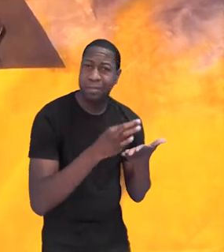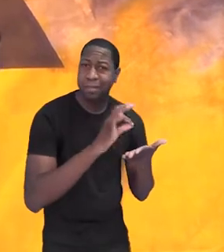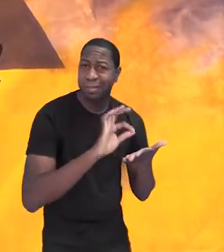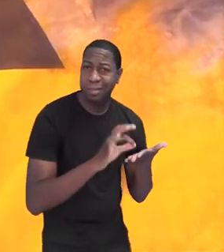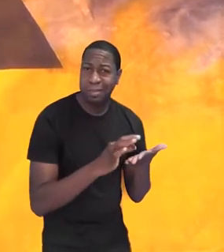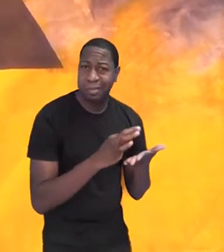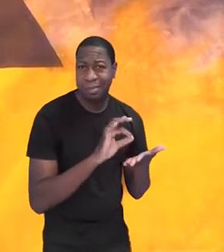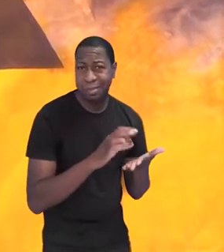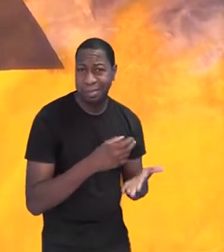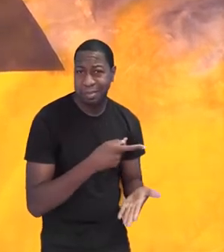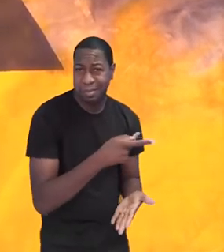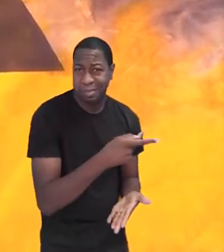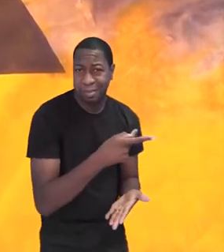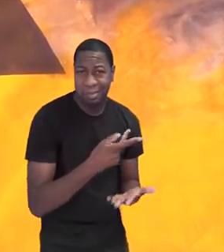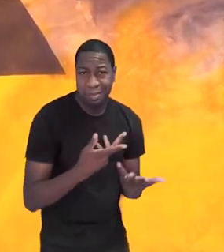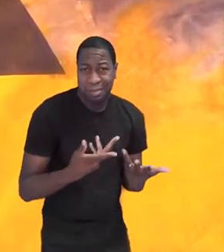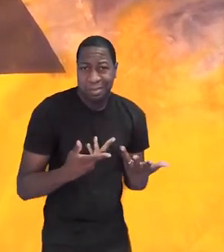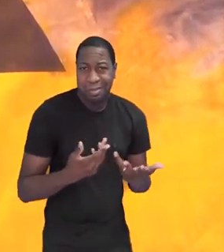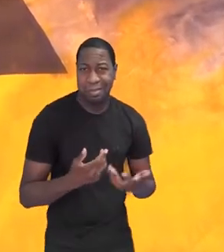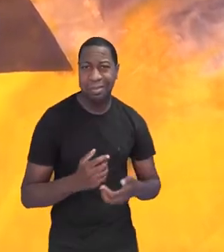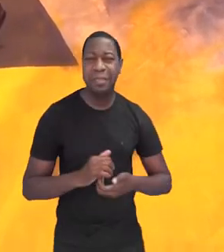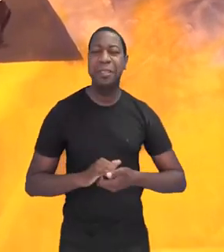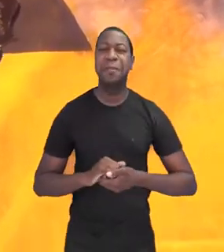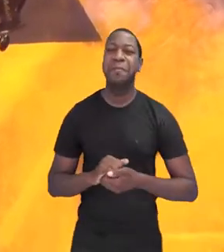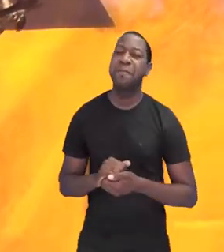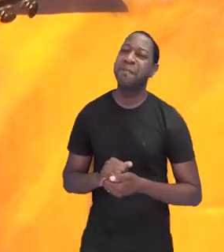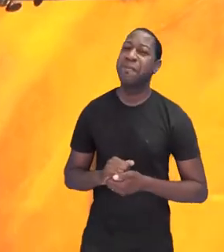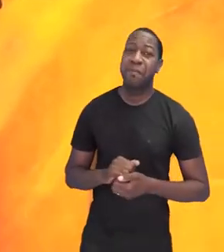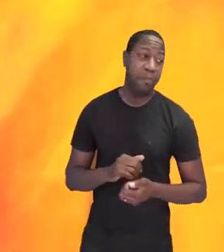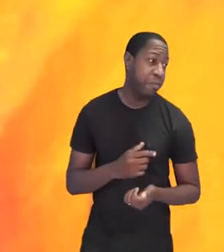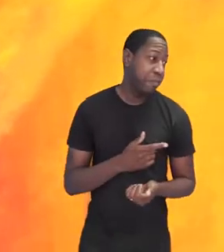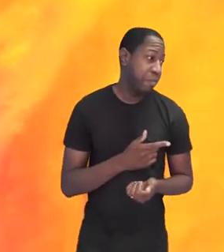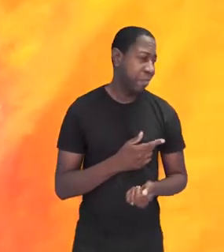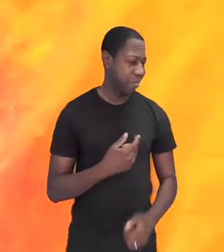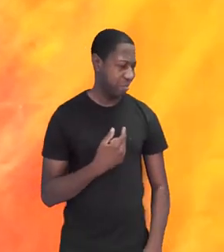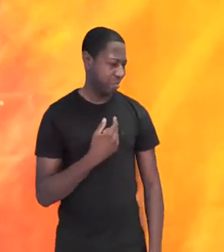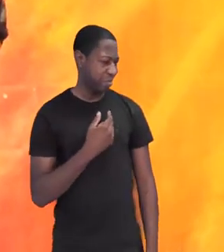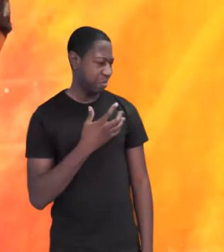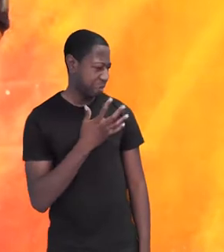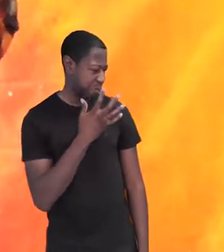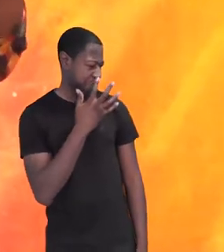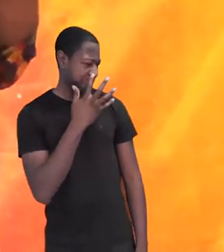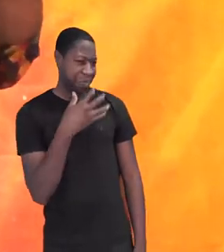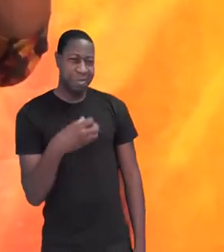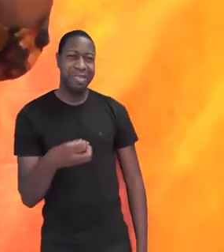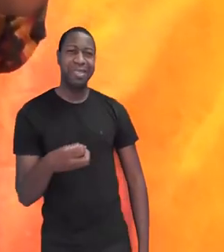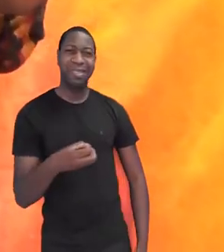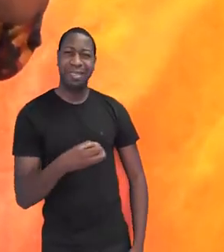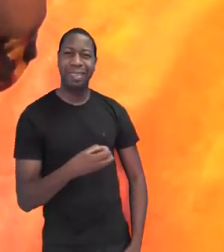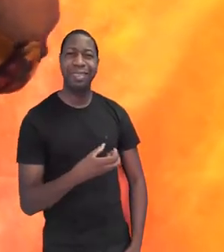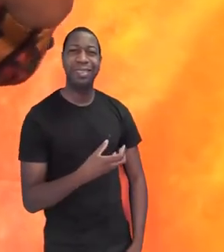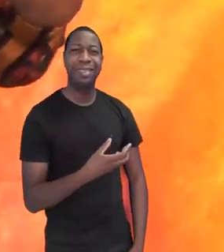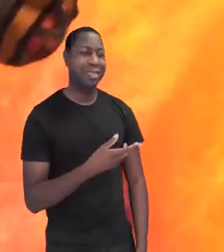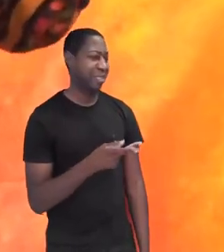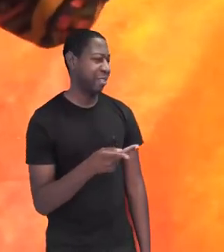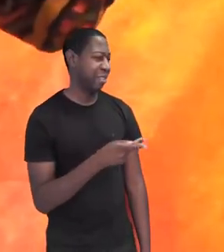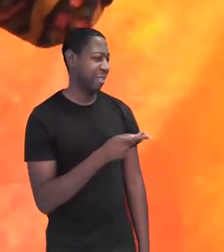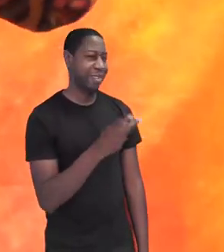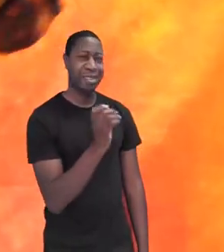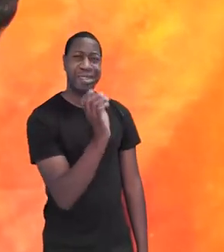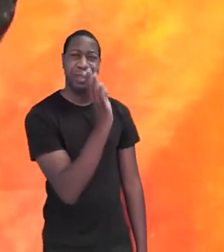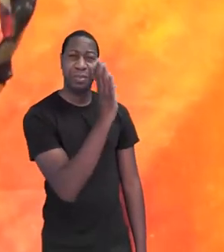costureirinhas. Fizeram-me peito batendo, tão bonitas, tão modernas, tão